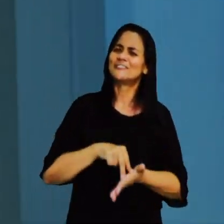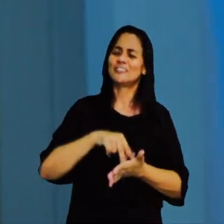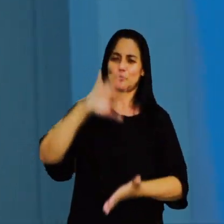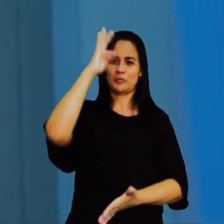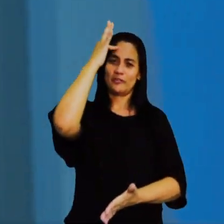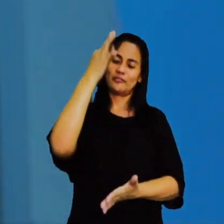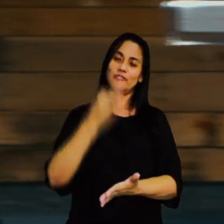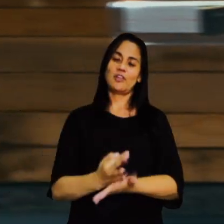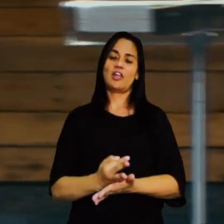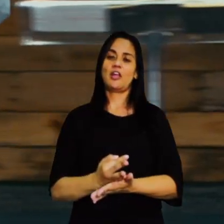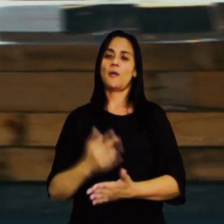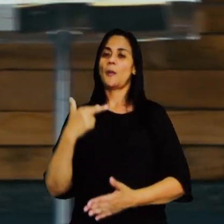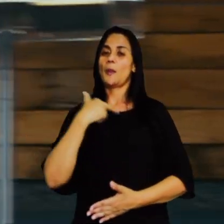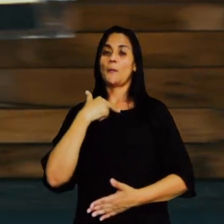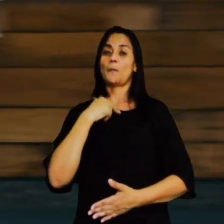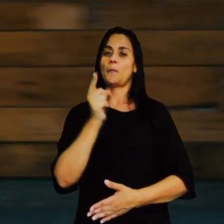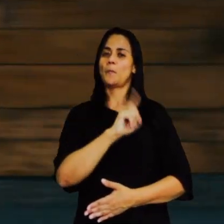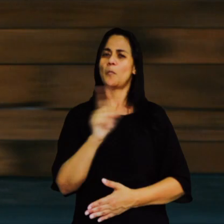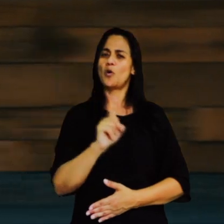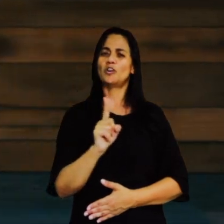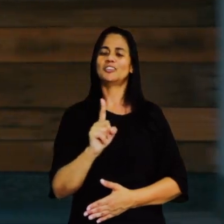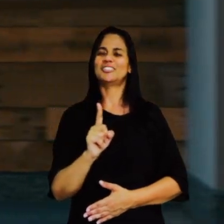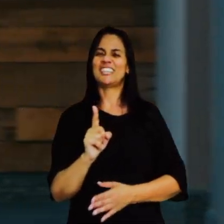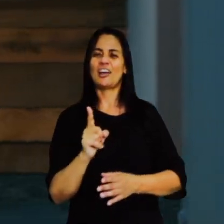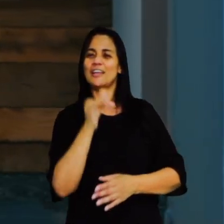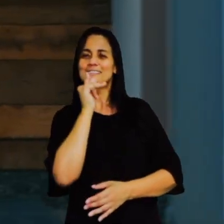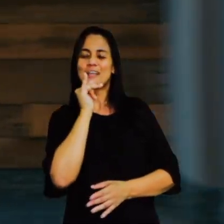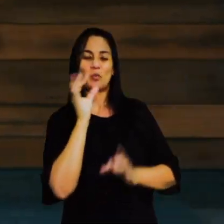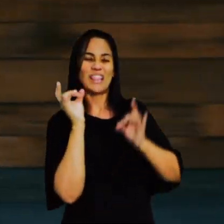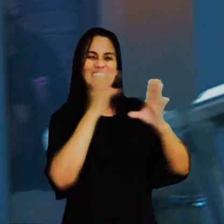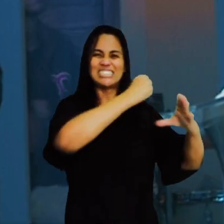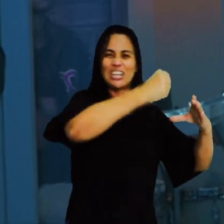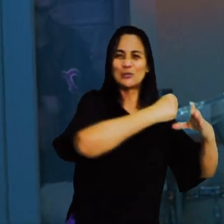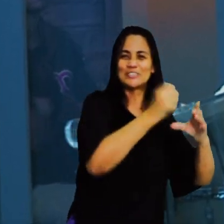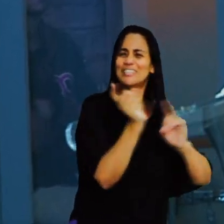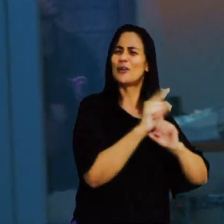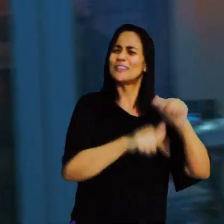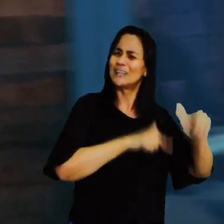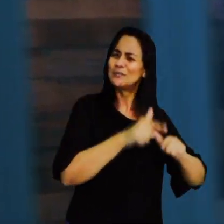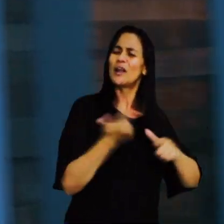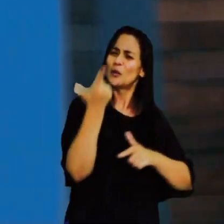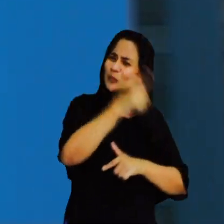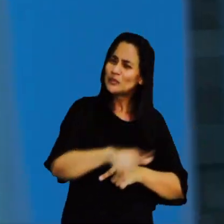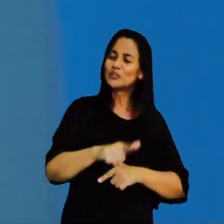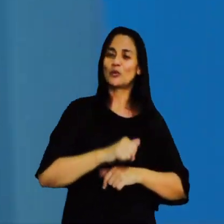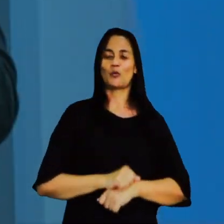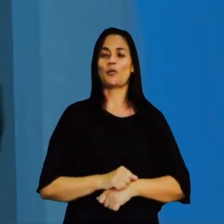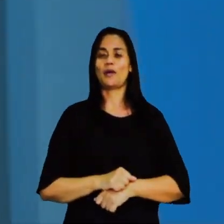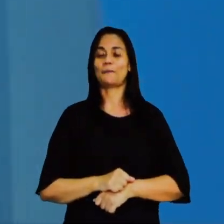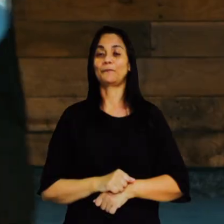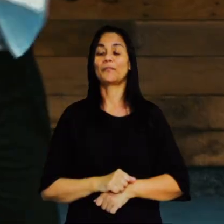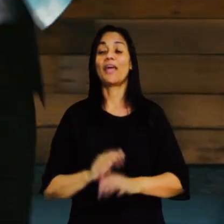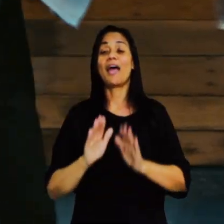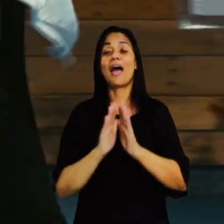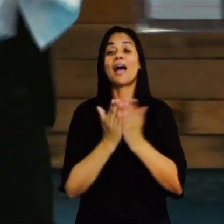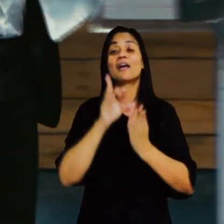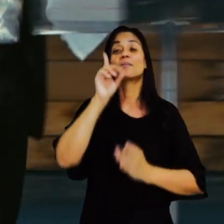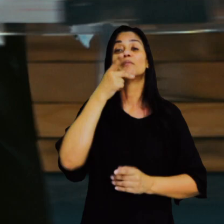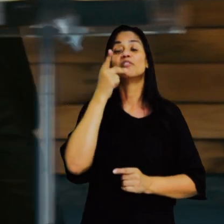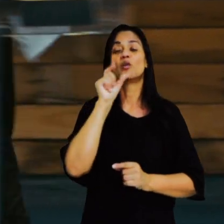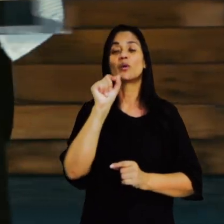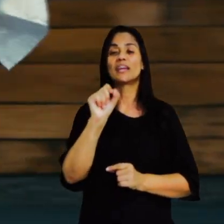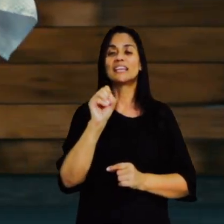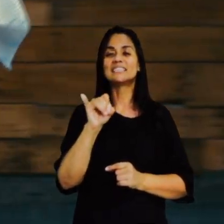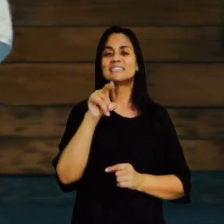saia da cozinha. Aí o versículo fala assim, mas o justo viverá da fé, vírgula, se ele recuar, a minha alma não